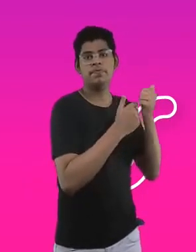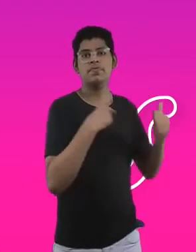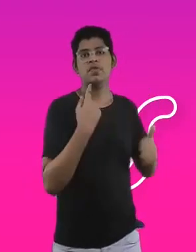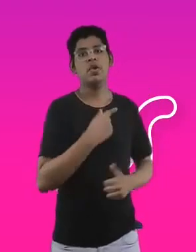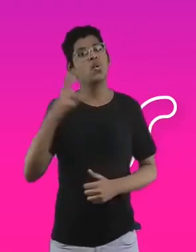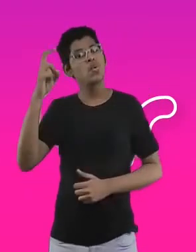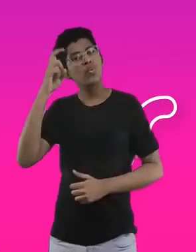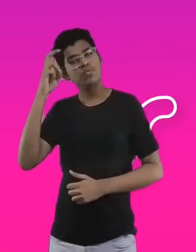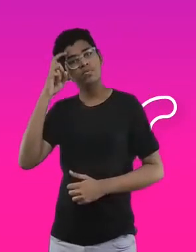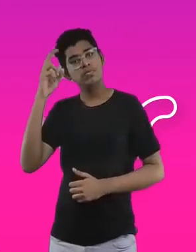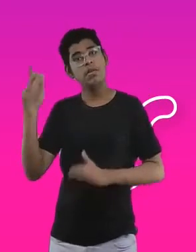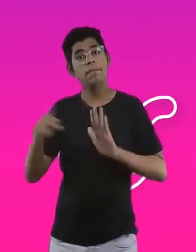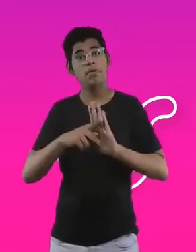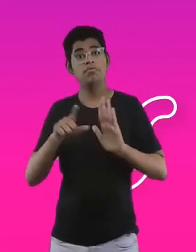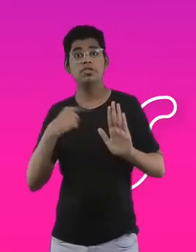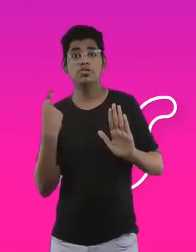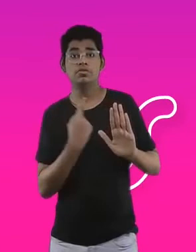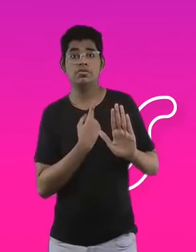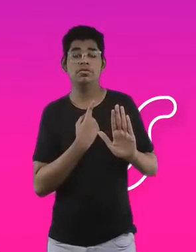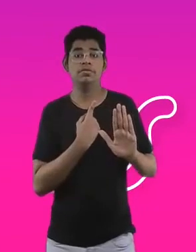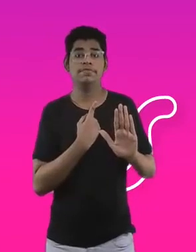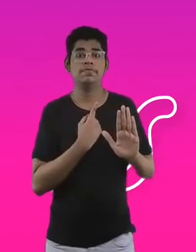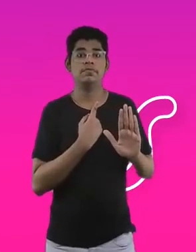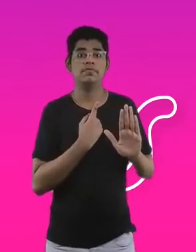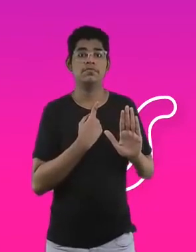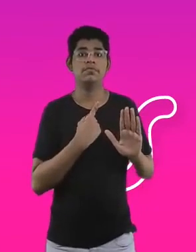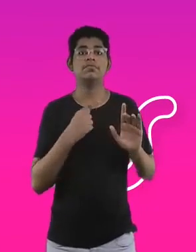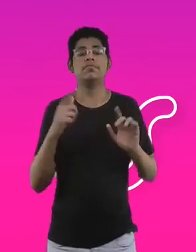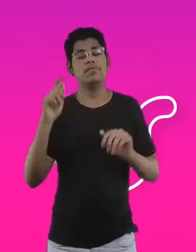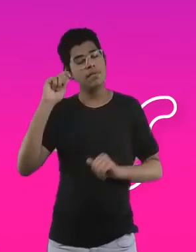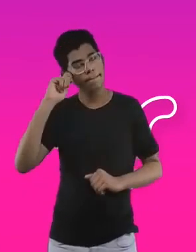e também a cultura do povo preto